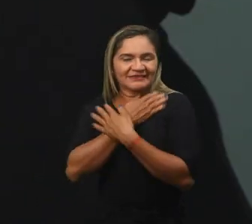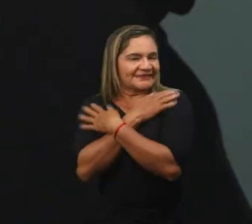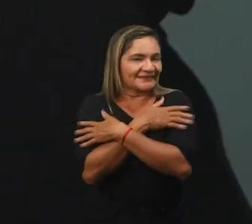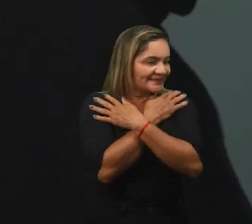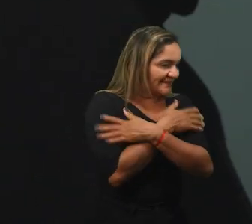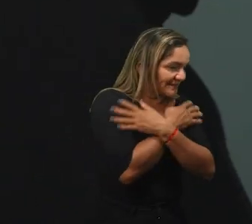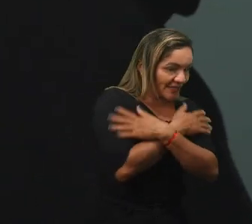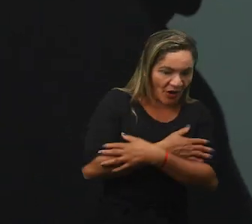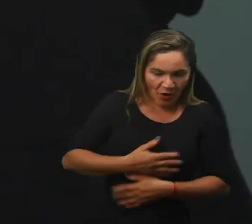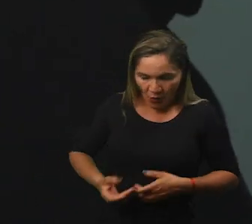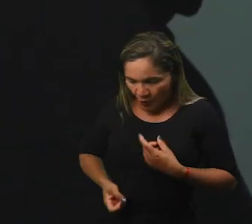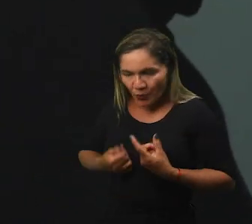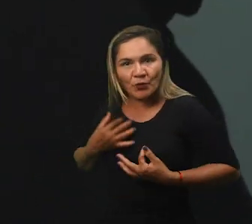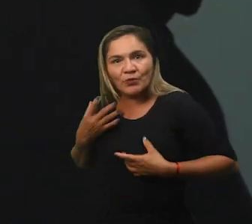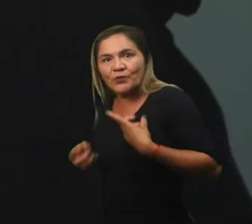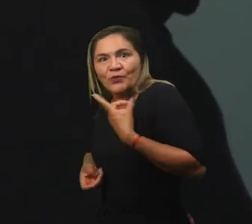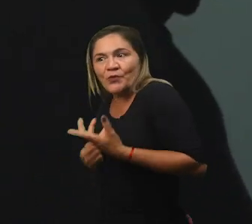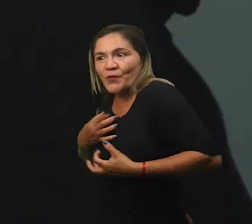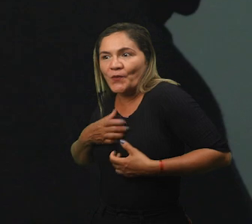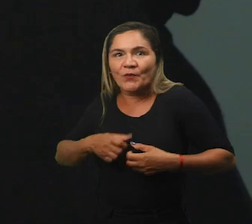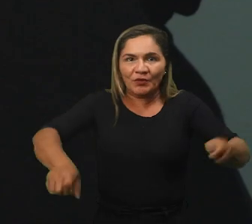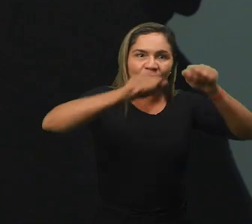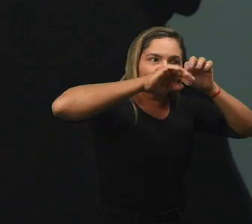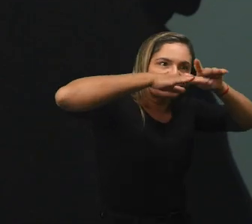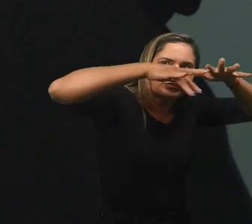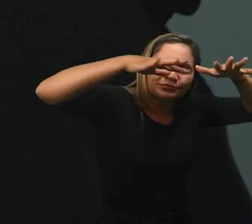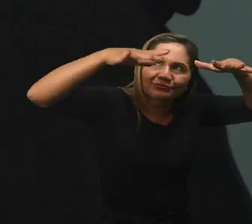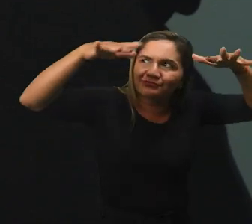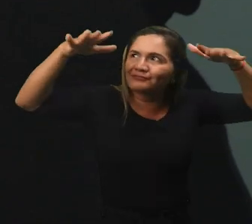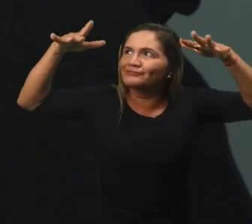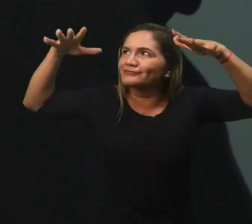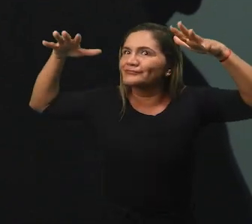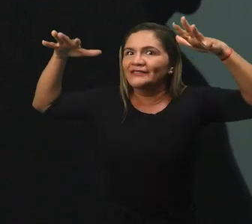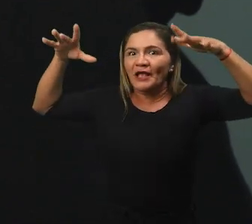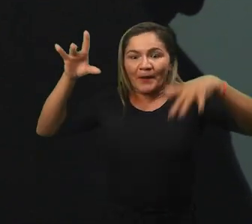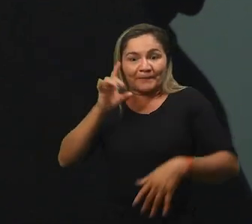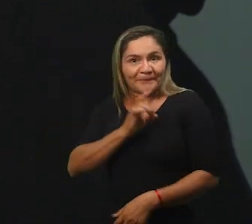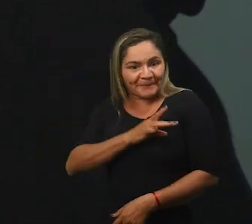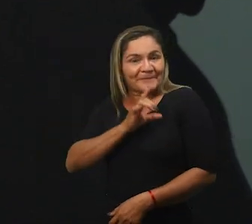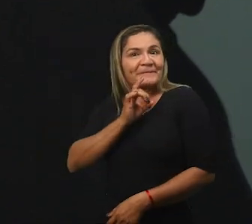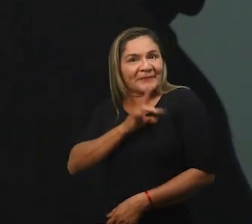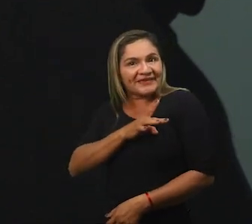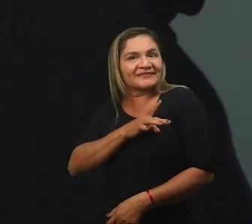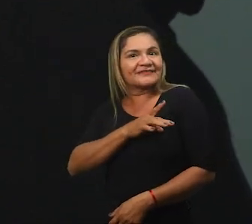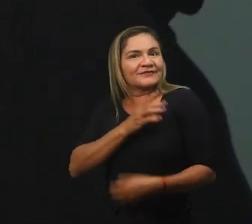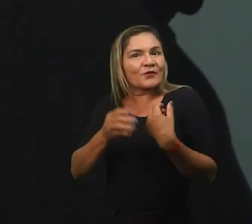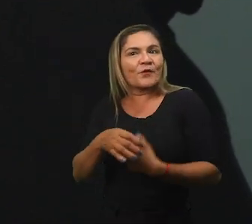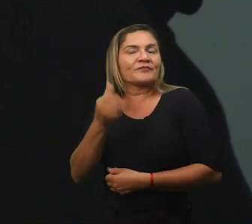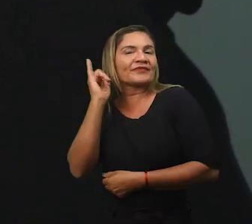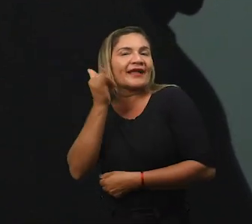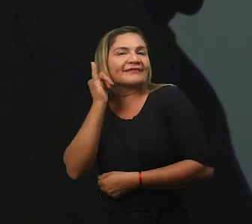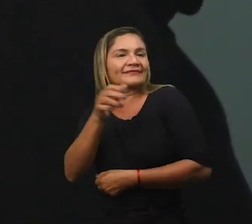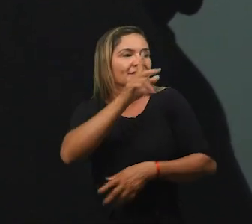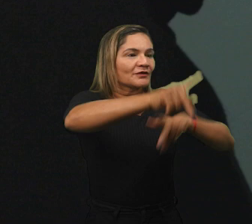frio inexplicável envolvia os arredores, e a atmosfera se tornava densa com um medo palpável. A lenda